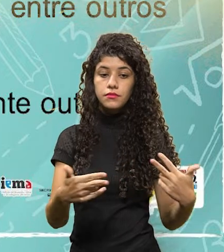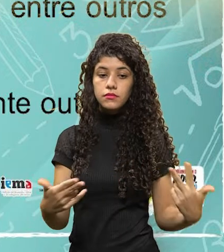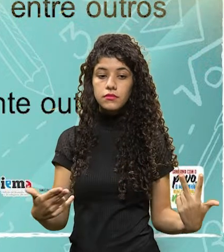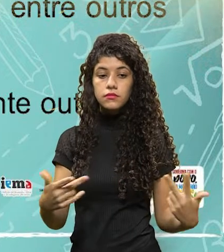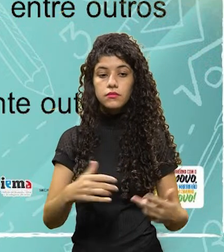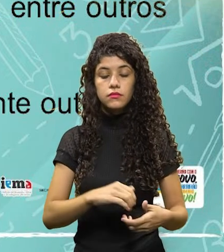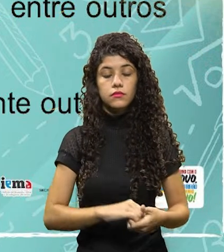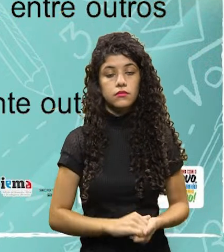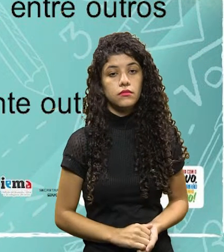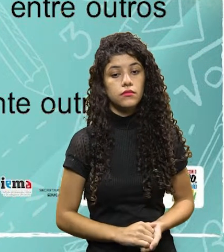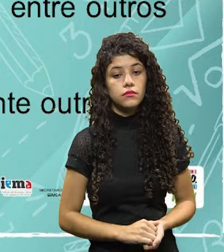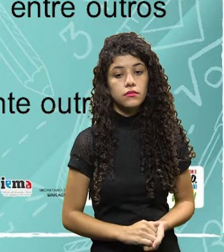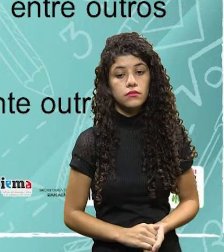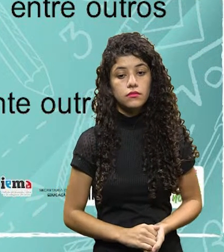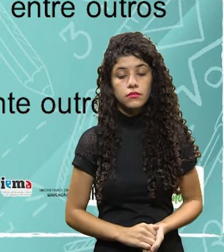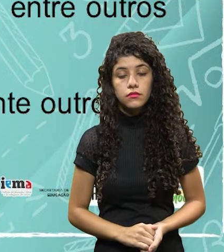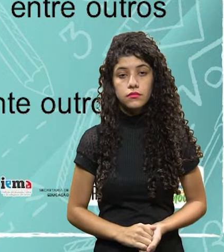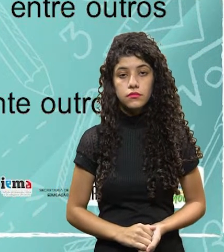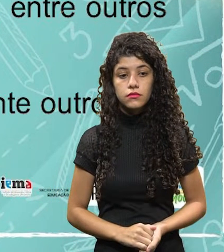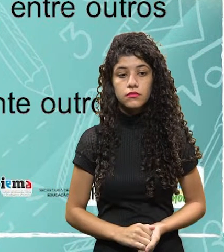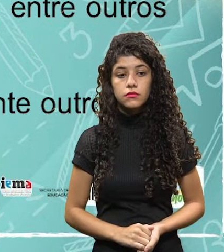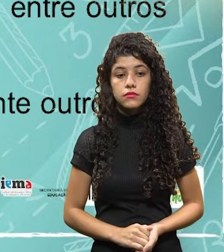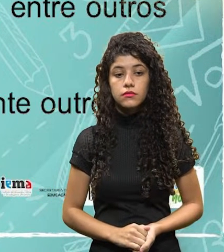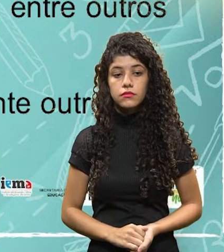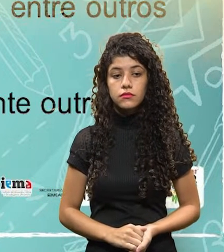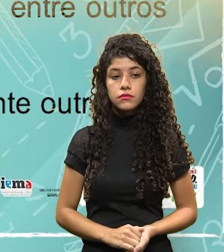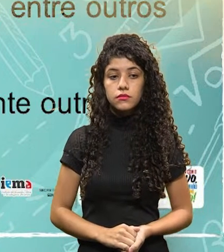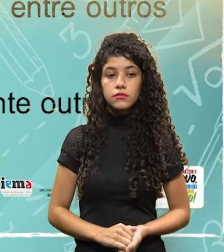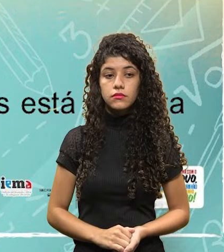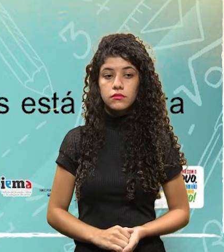depósitos bancários, entre outros.